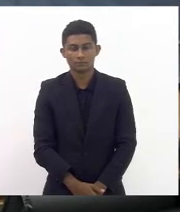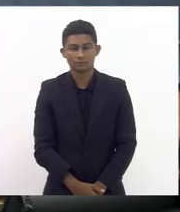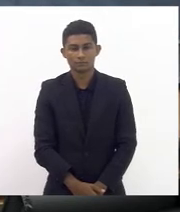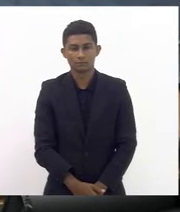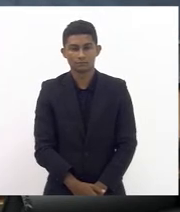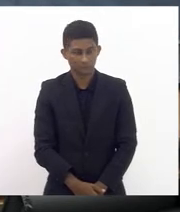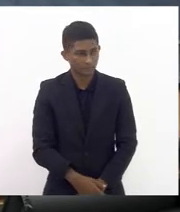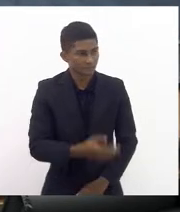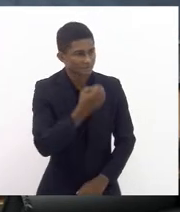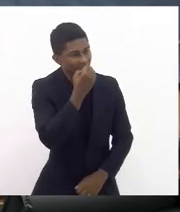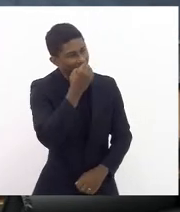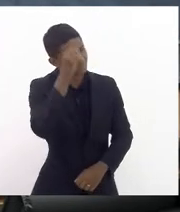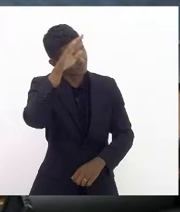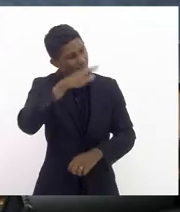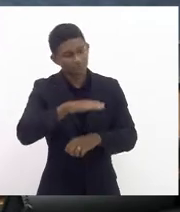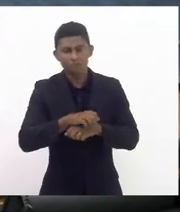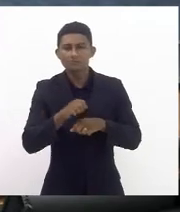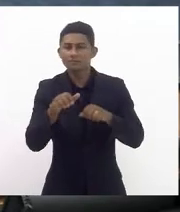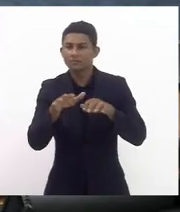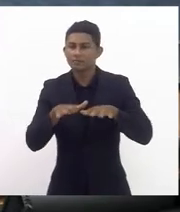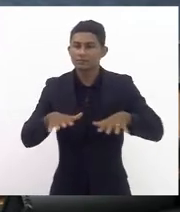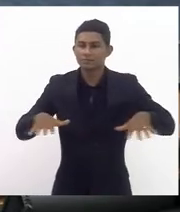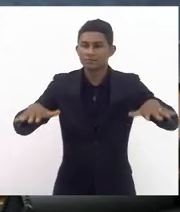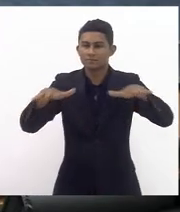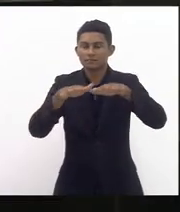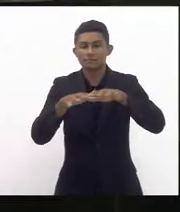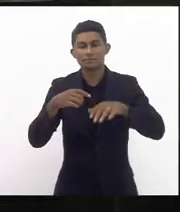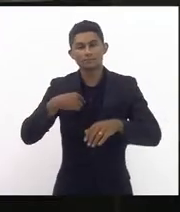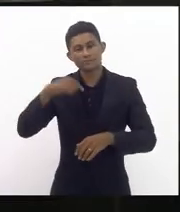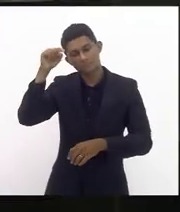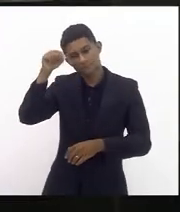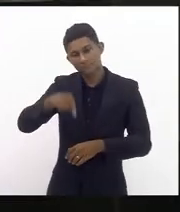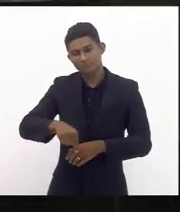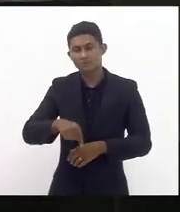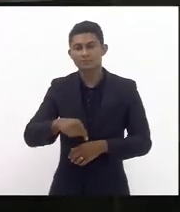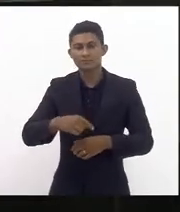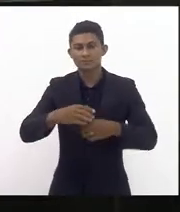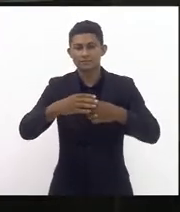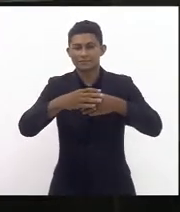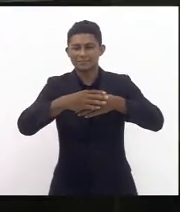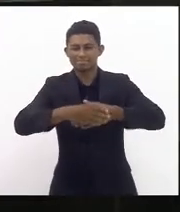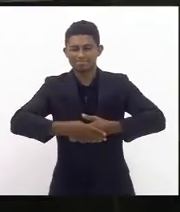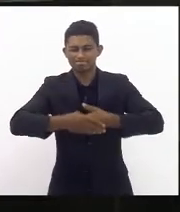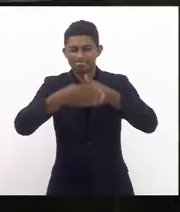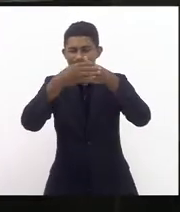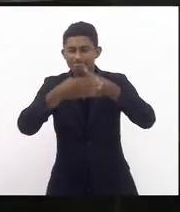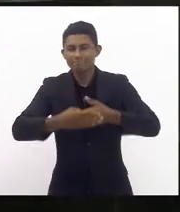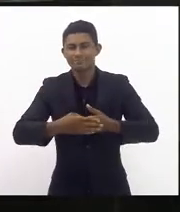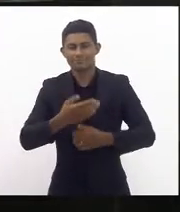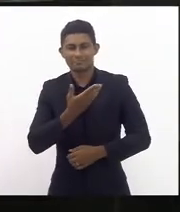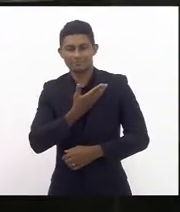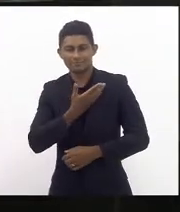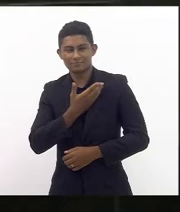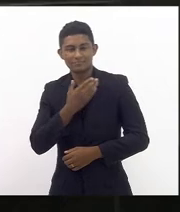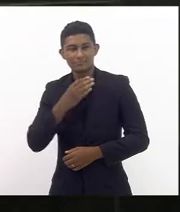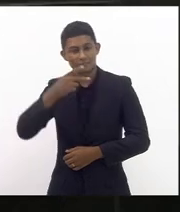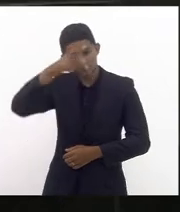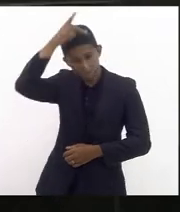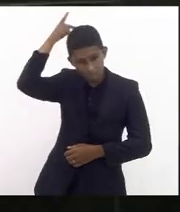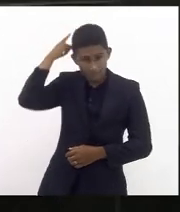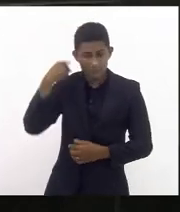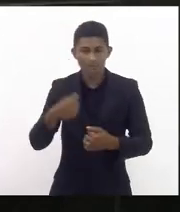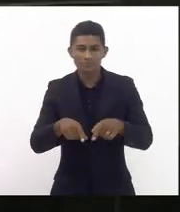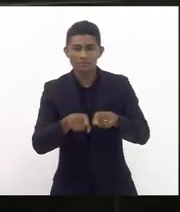Boa tarde a todas e todos. Eu quero saudar aqui os meus companheiros de parlamento, o deputado Luiz Paulo e